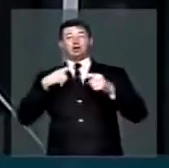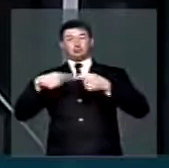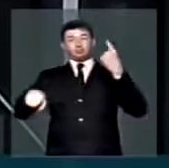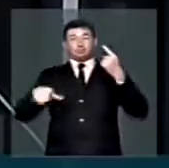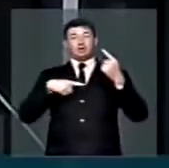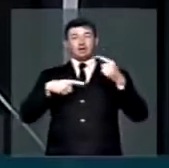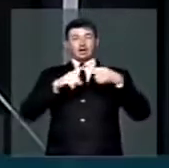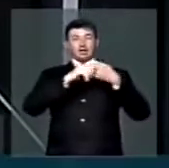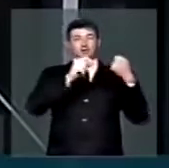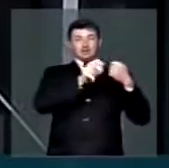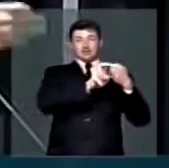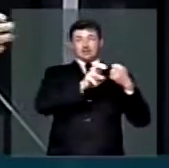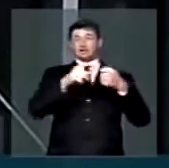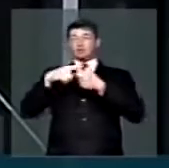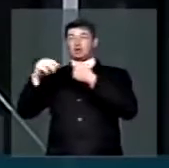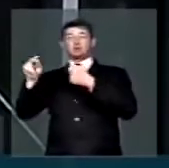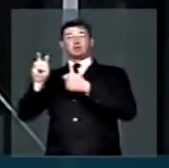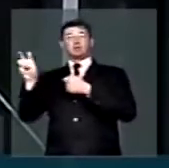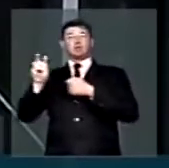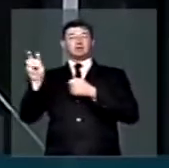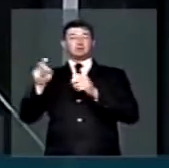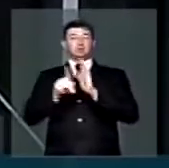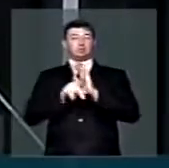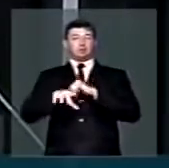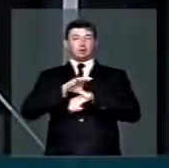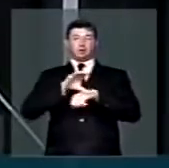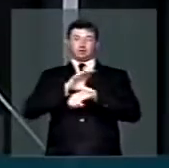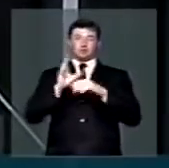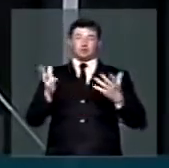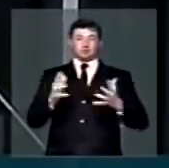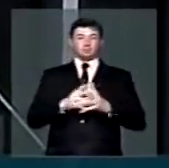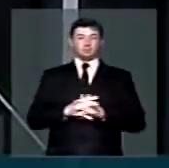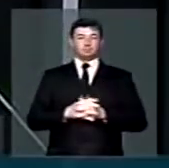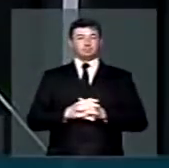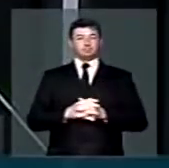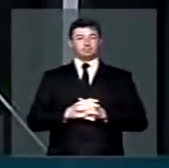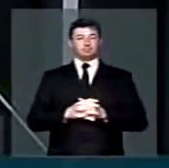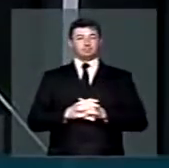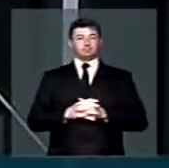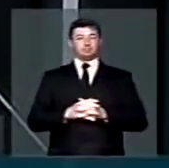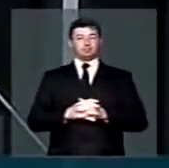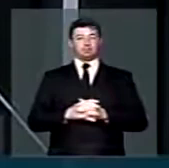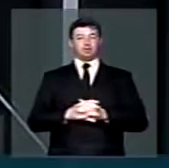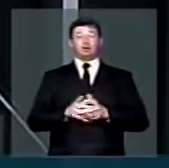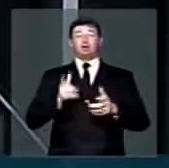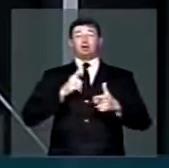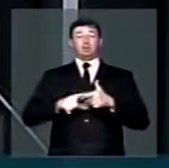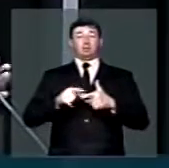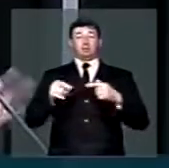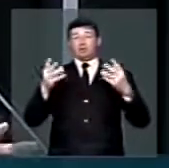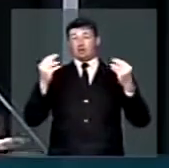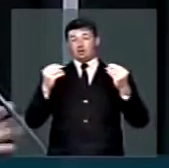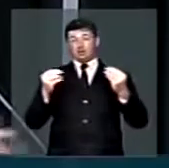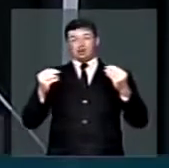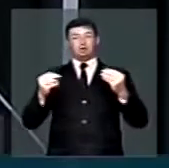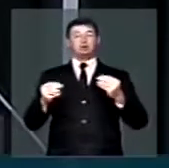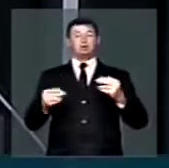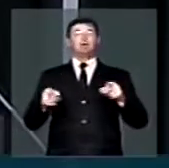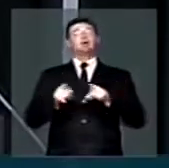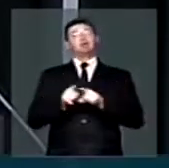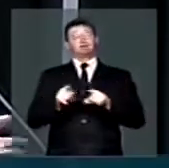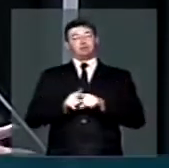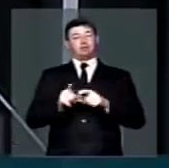15 e o artigo 55 da Constituição Federal, que tanta polêmica causou e inclusive